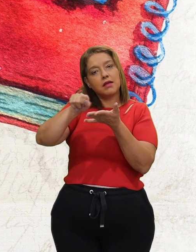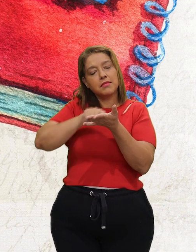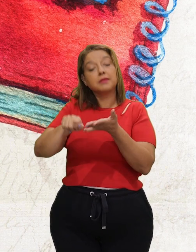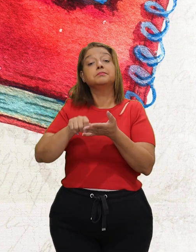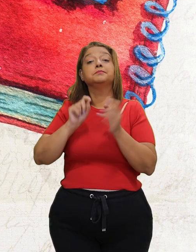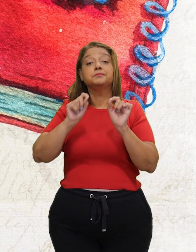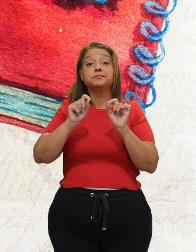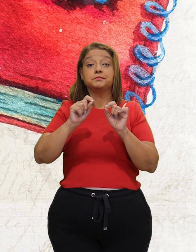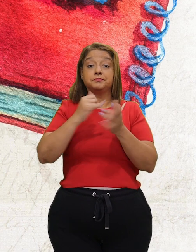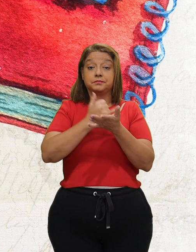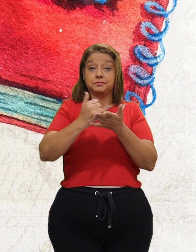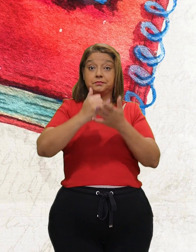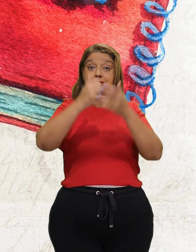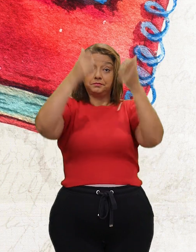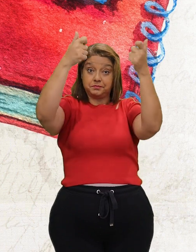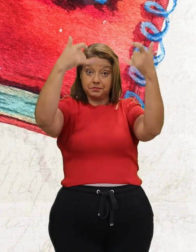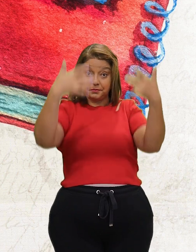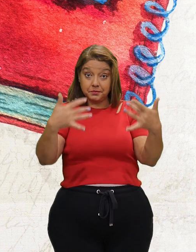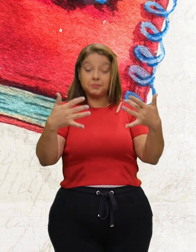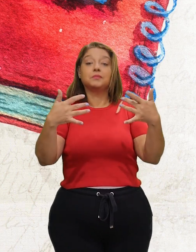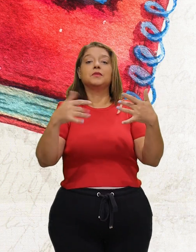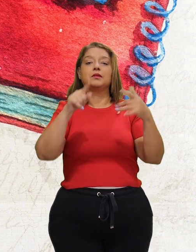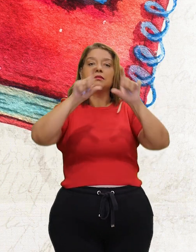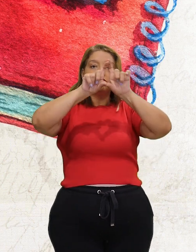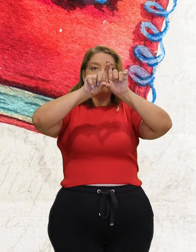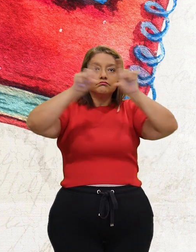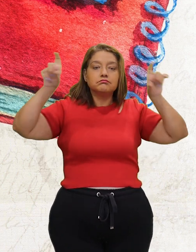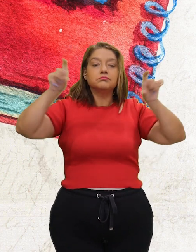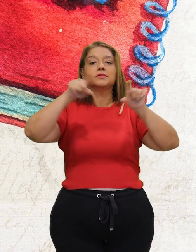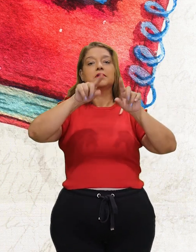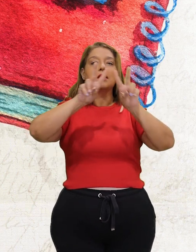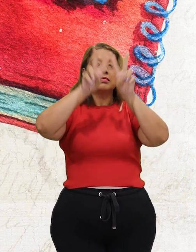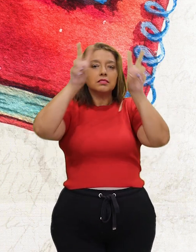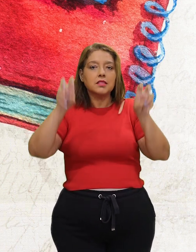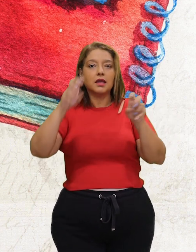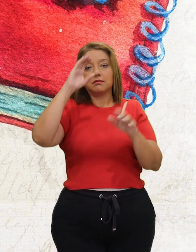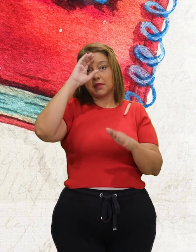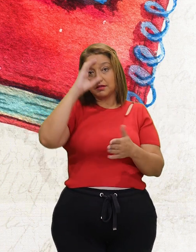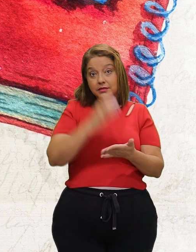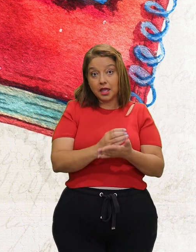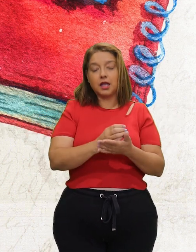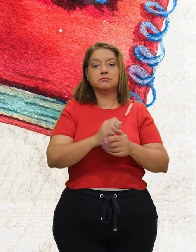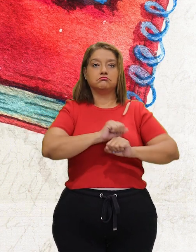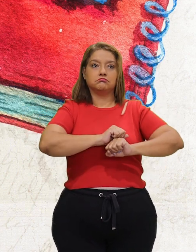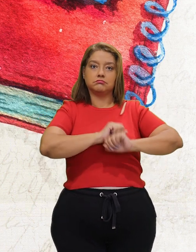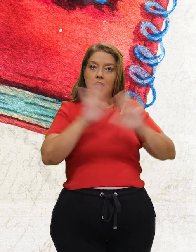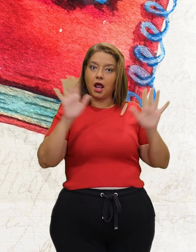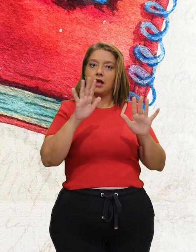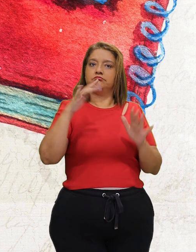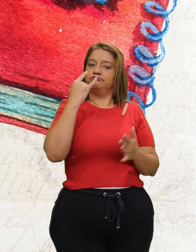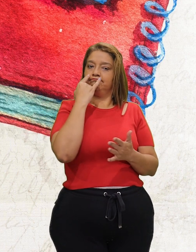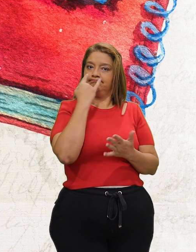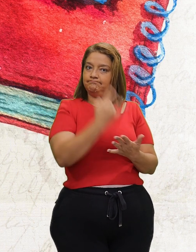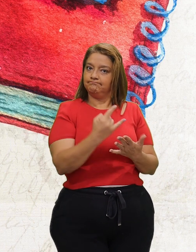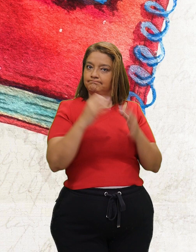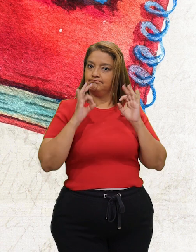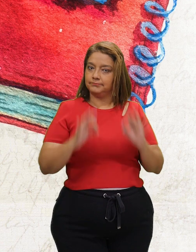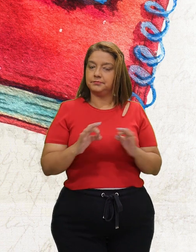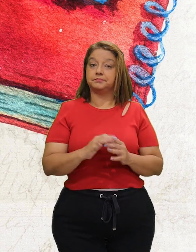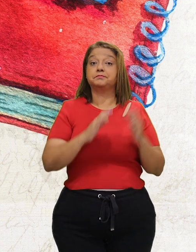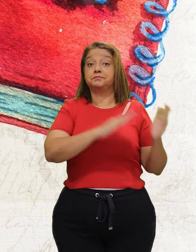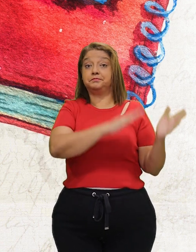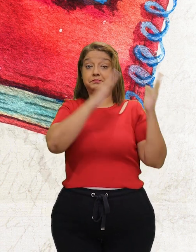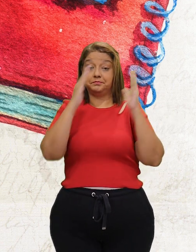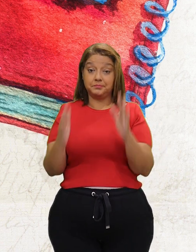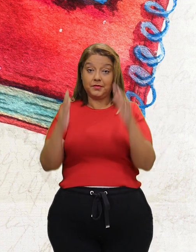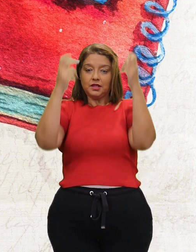Na introdução, redige então, no primeiro parágrafo, o tema e a tese de forma clara e atraente.